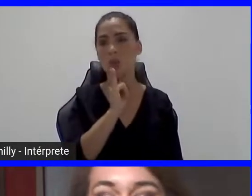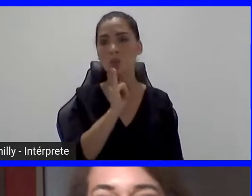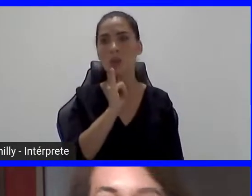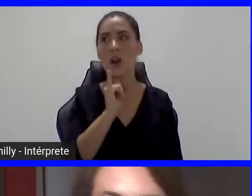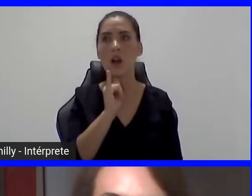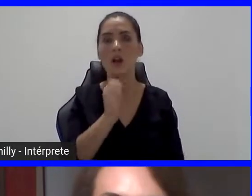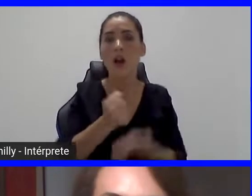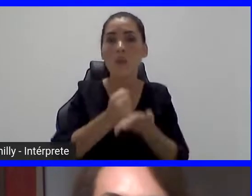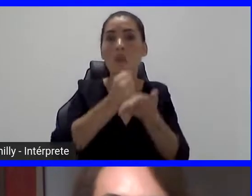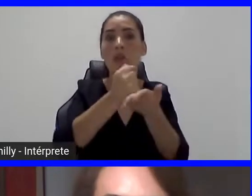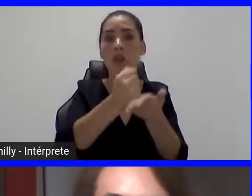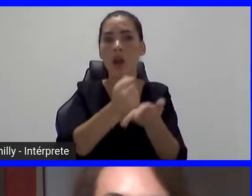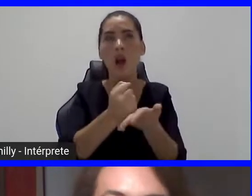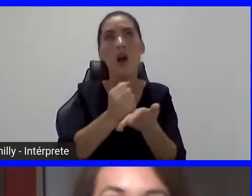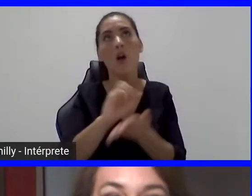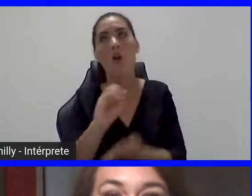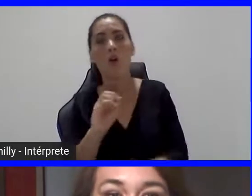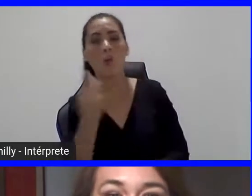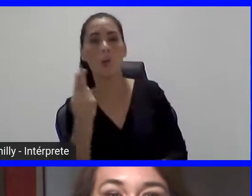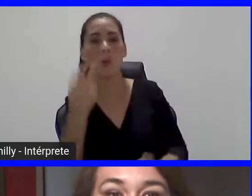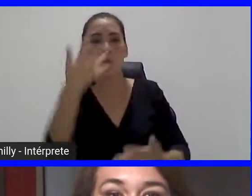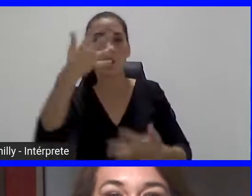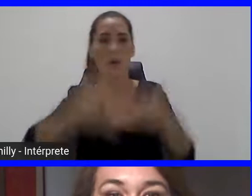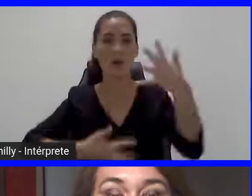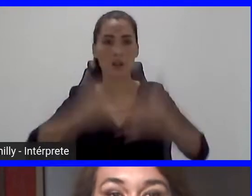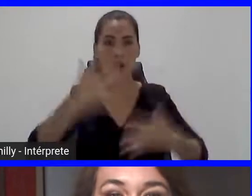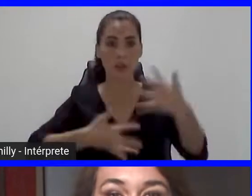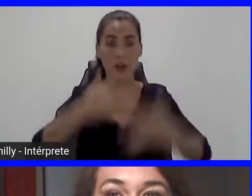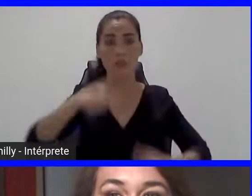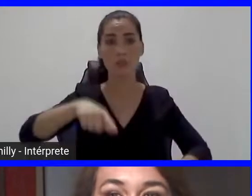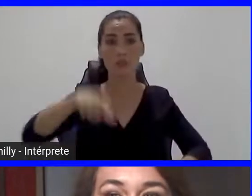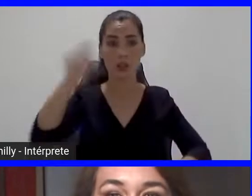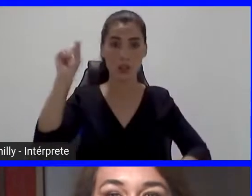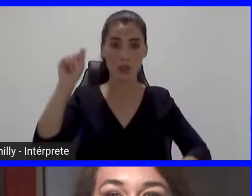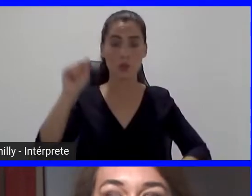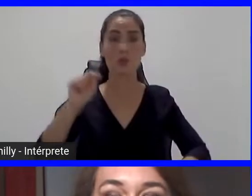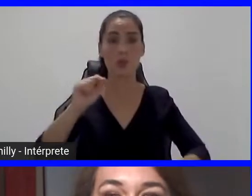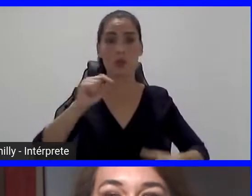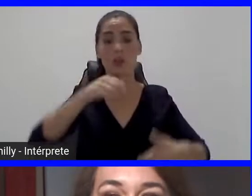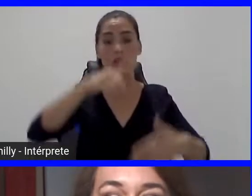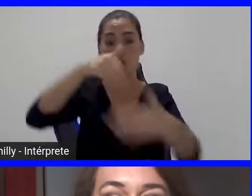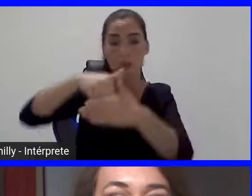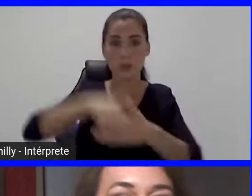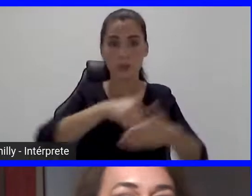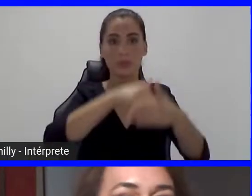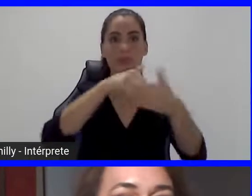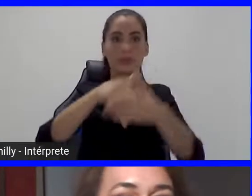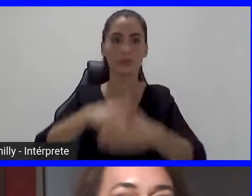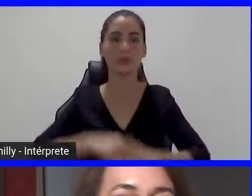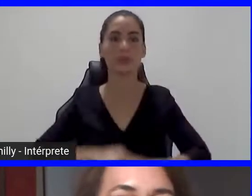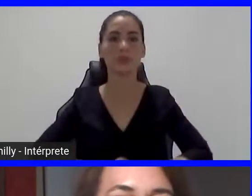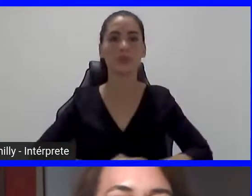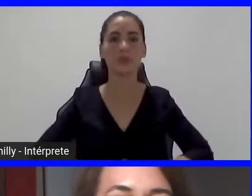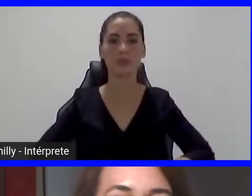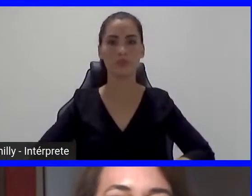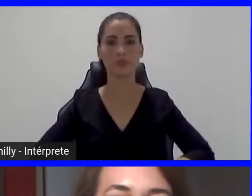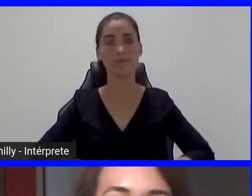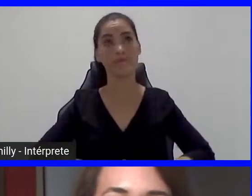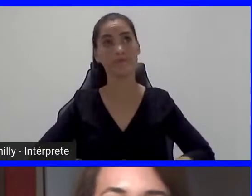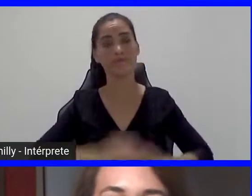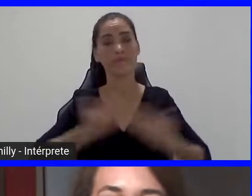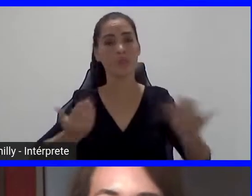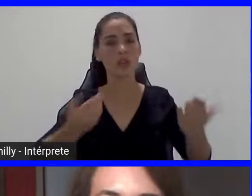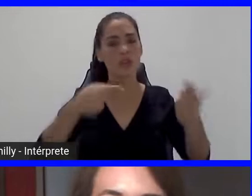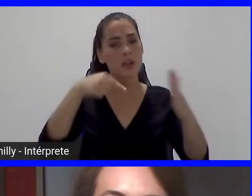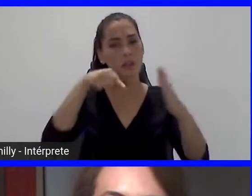auxiliá-la ou atrapalhá-la na escolha do eleitor? Rodolfo, essa pergunta tem uma particular singularidade